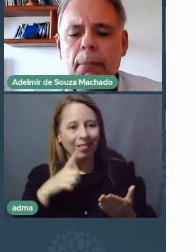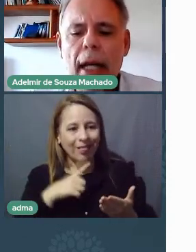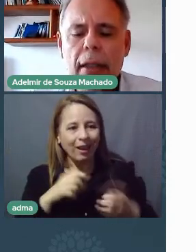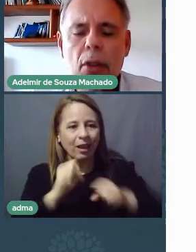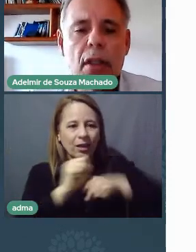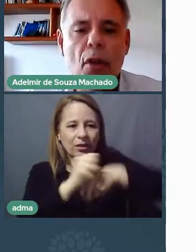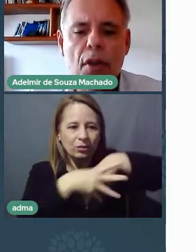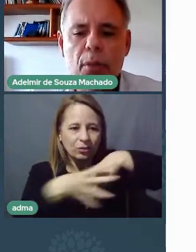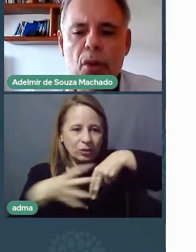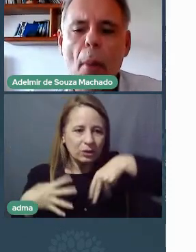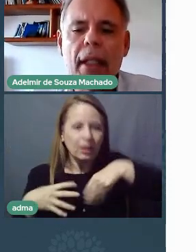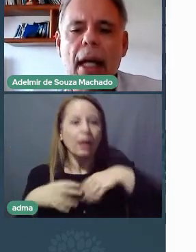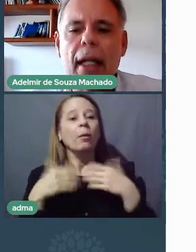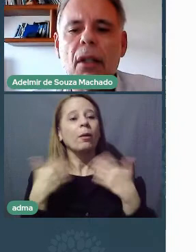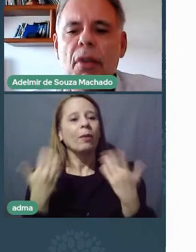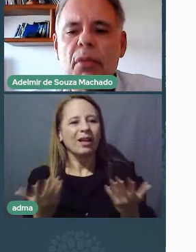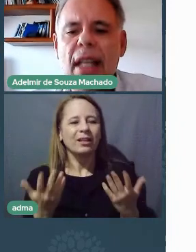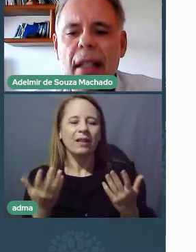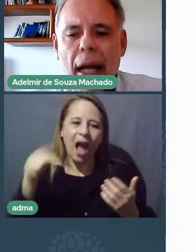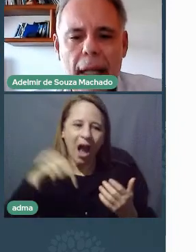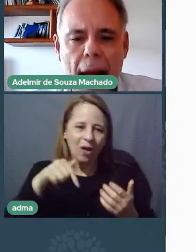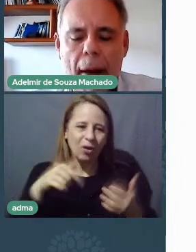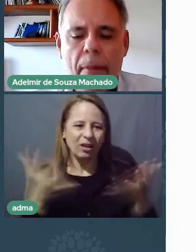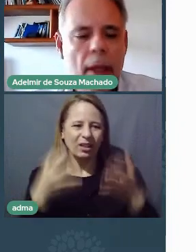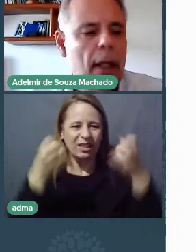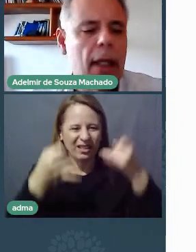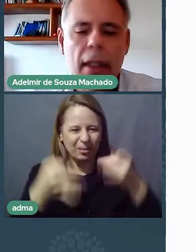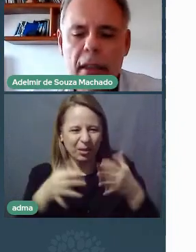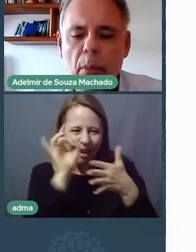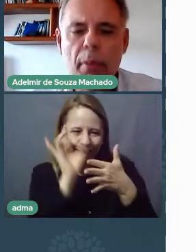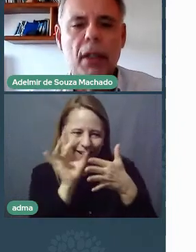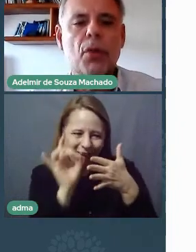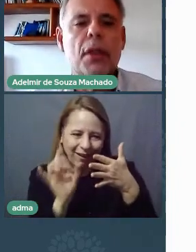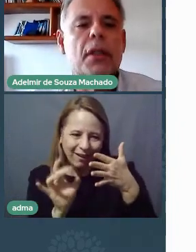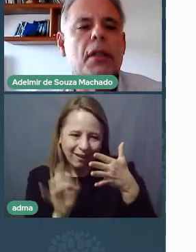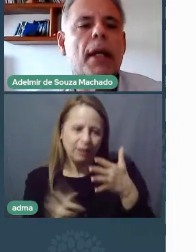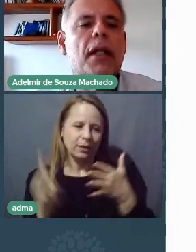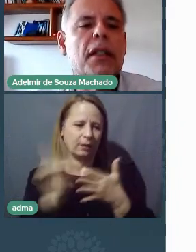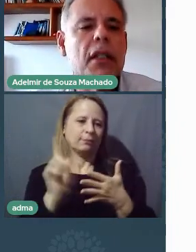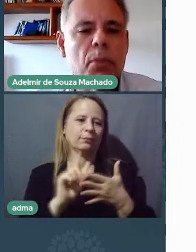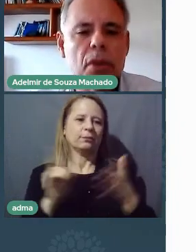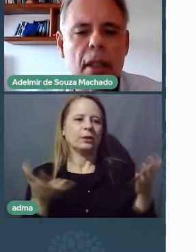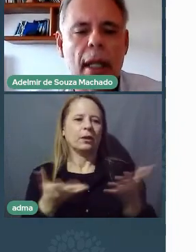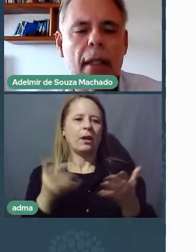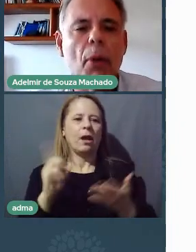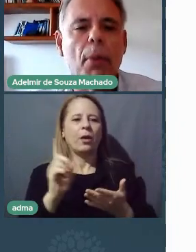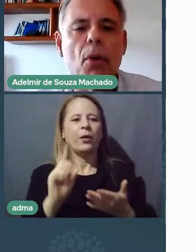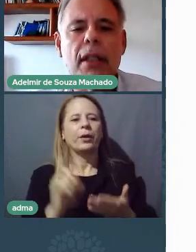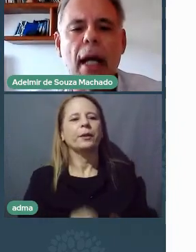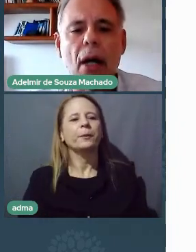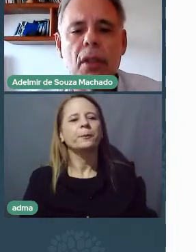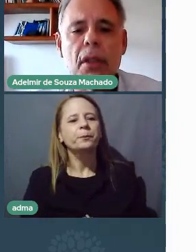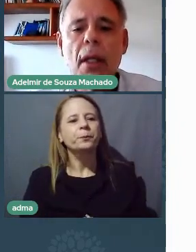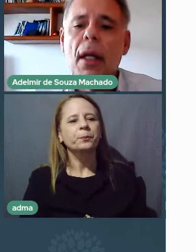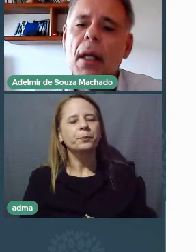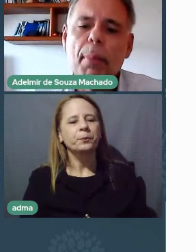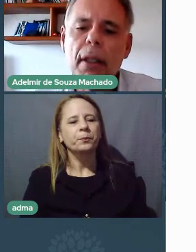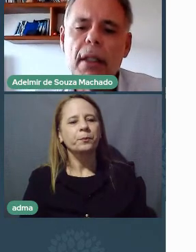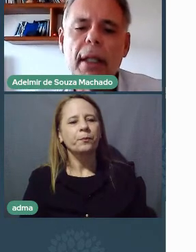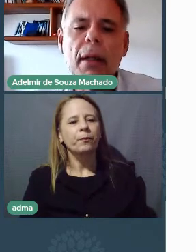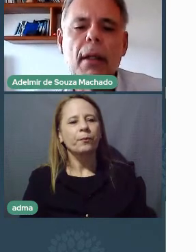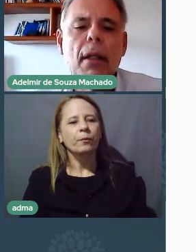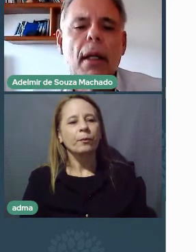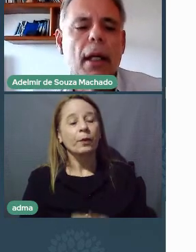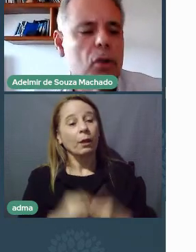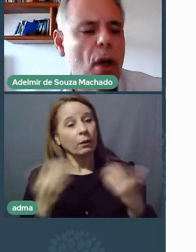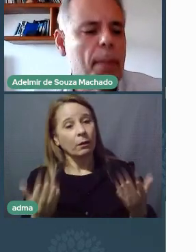causas, mas nós não vamos comentar aqui, não vamos detalhar nesse momento esses mecanismos e nem tampouco as causas, que